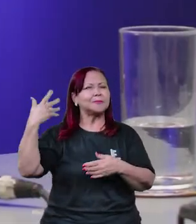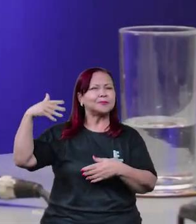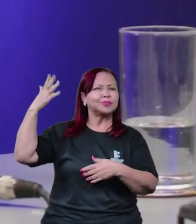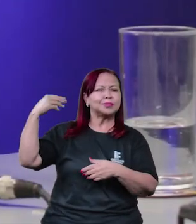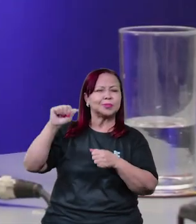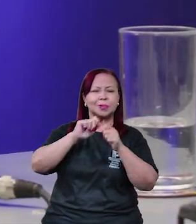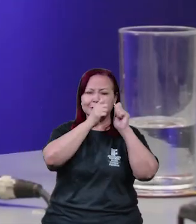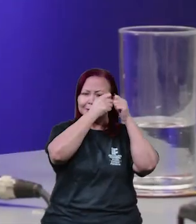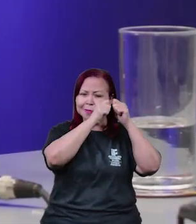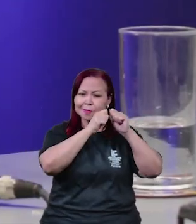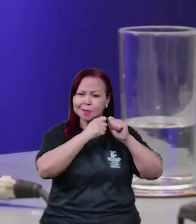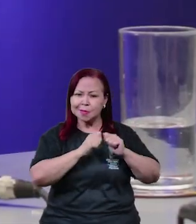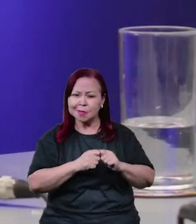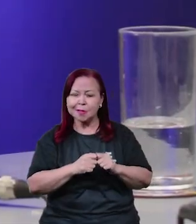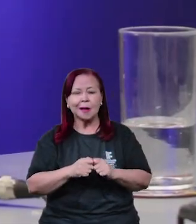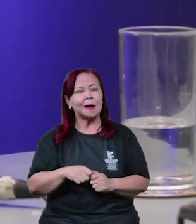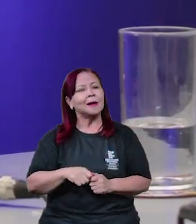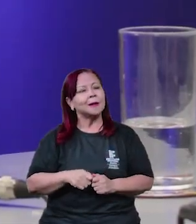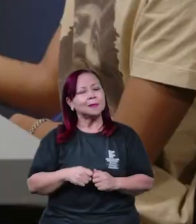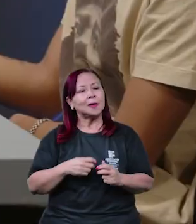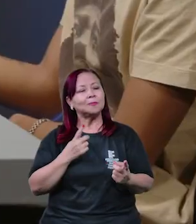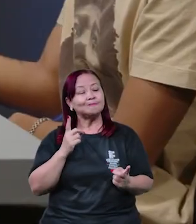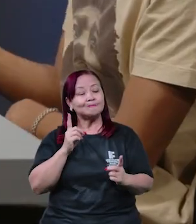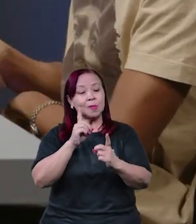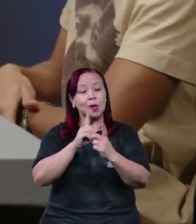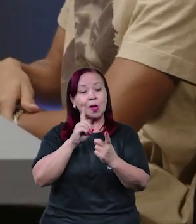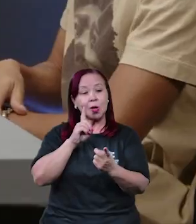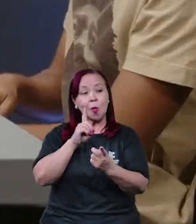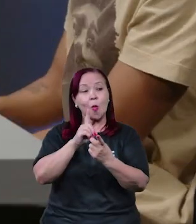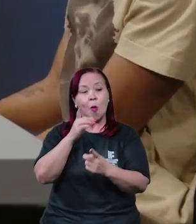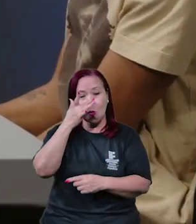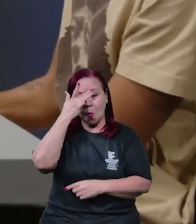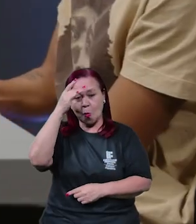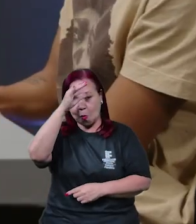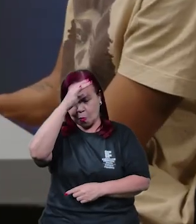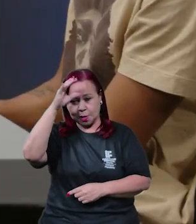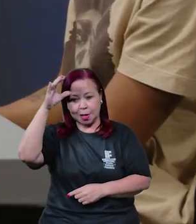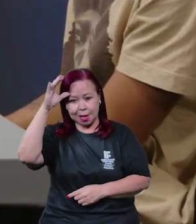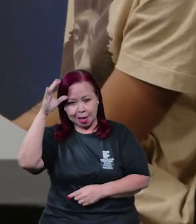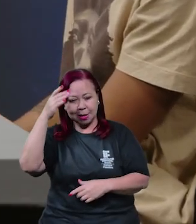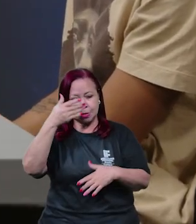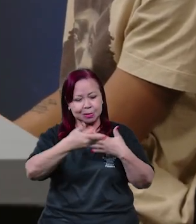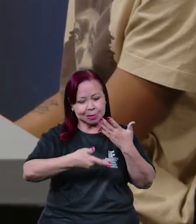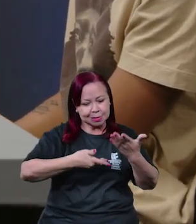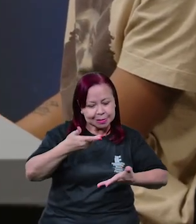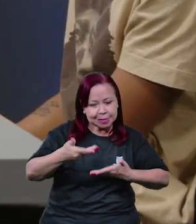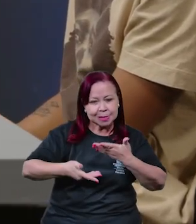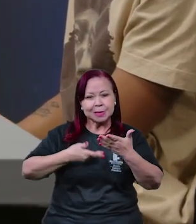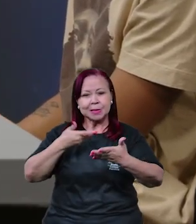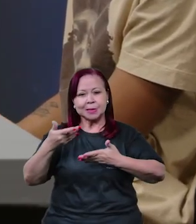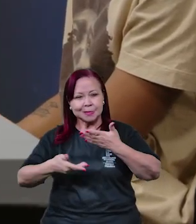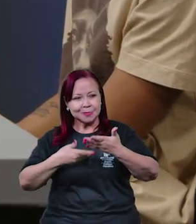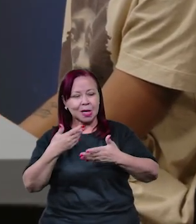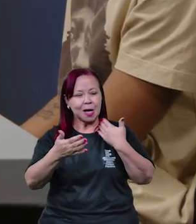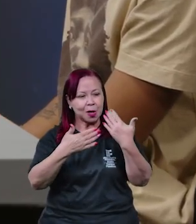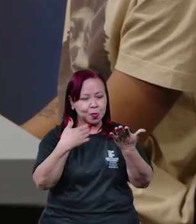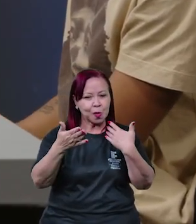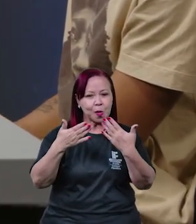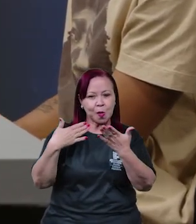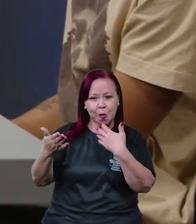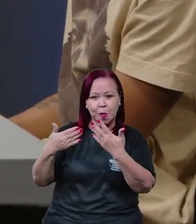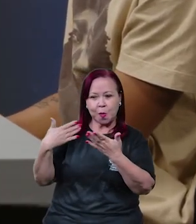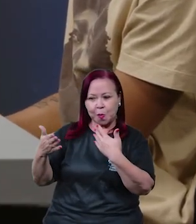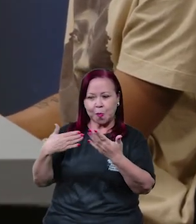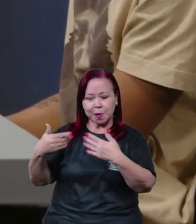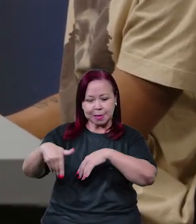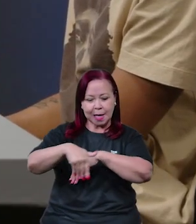aquela cabelo ficou tão lindo, como é que tá sua mãe? Ah, coisa E boa. aí, até de, tipo, da gente ter essas marcações, assim,